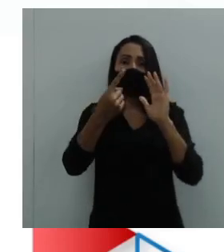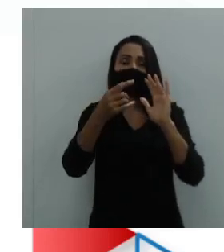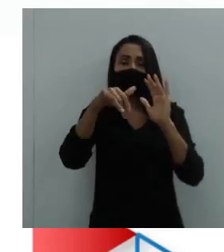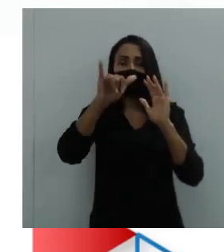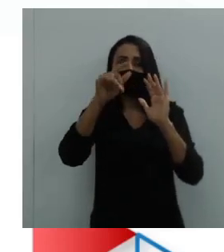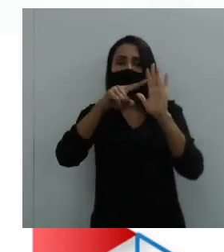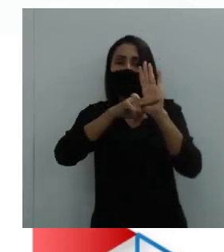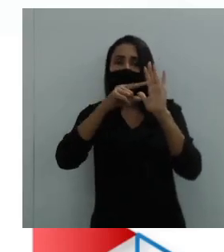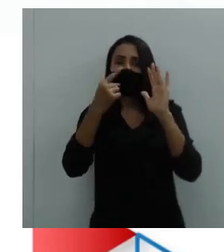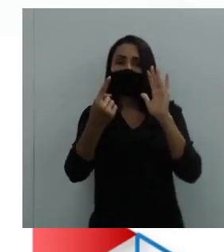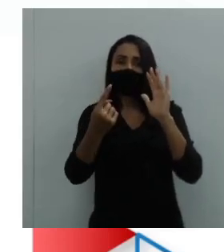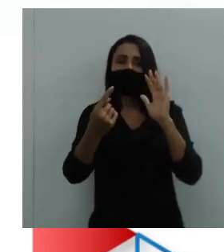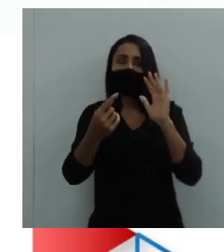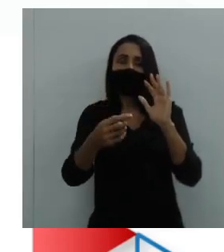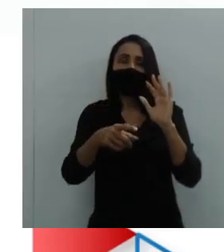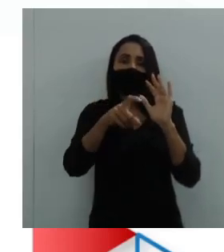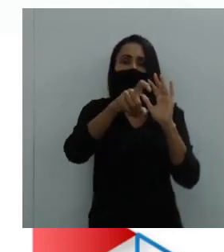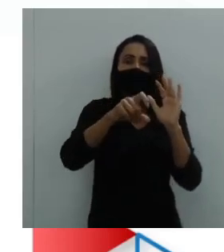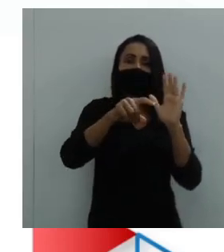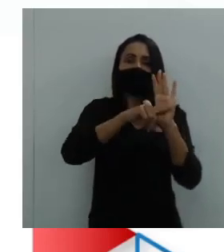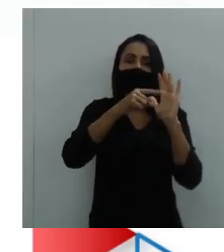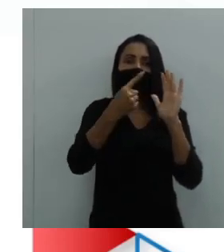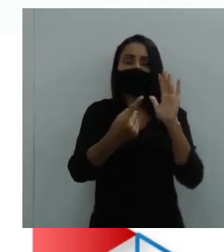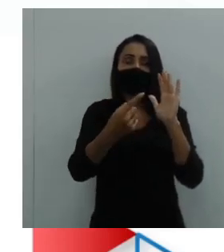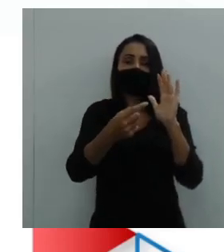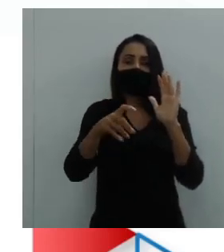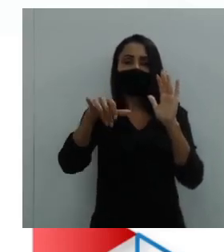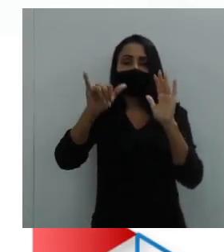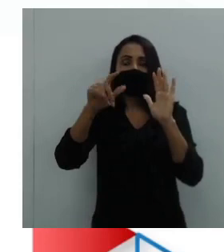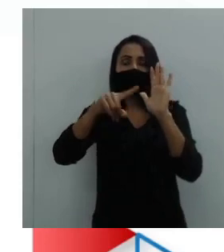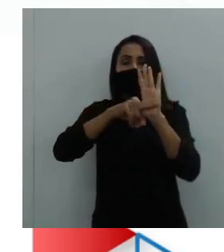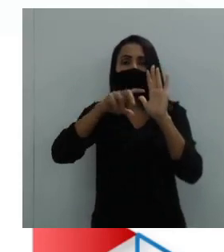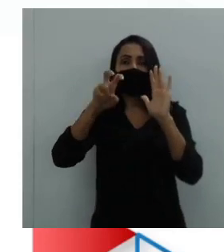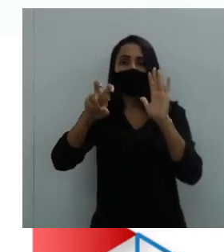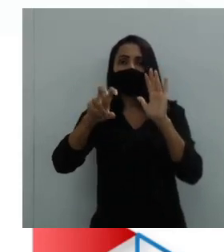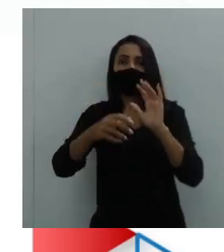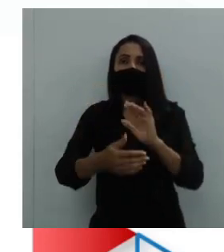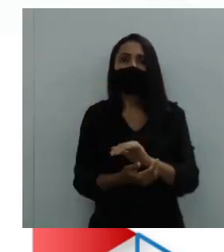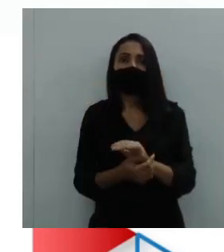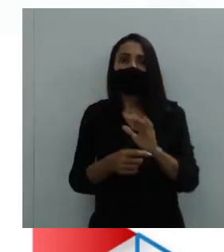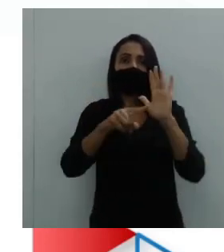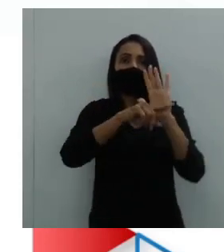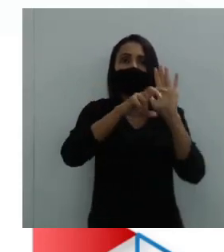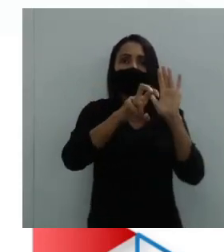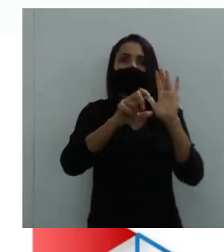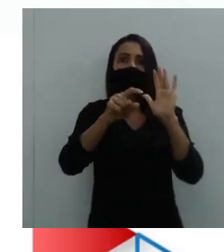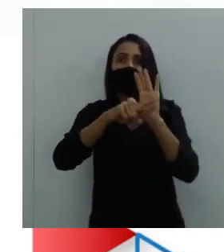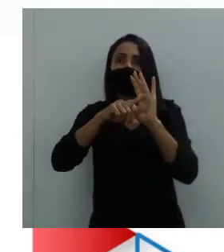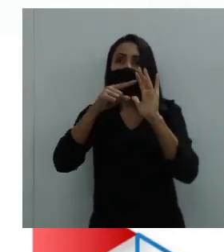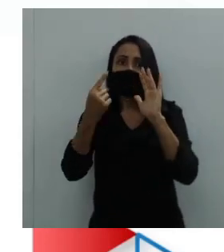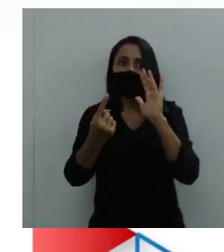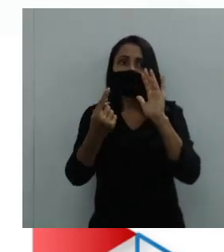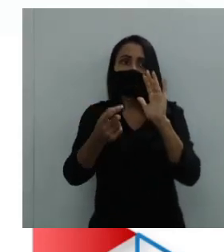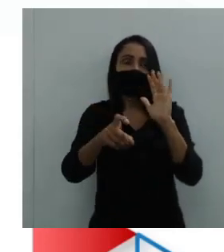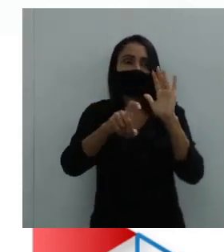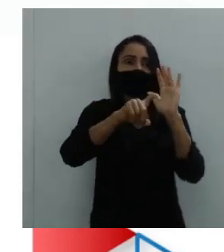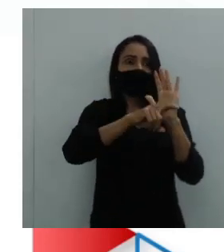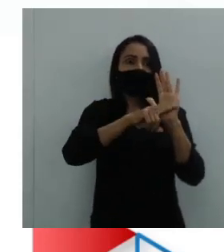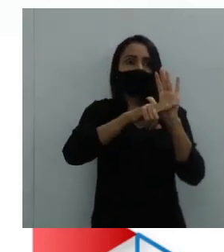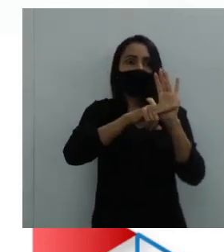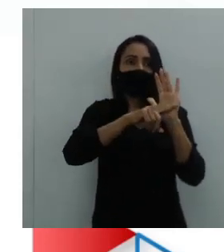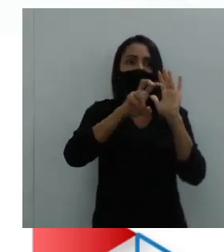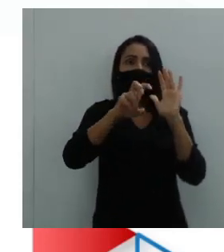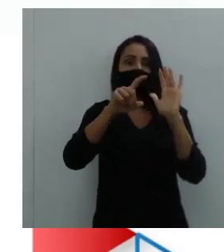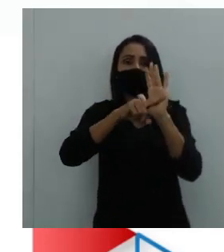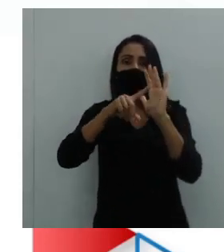1 também. X menos 1 e y menos 5, x menos 5 e y menos 1 e x menos 5 e